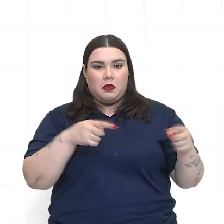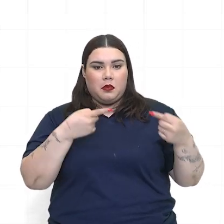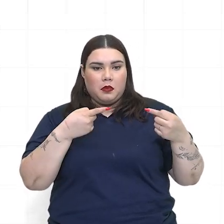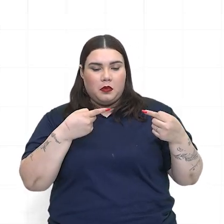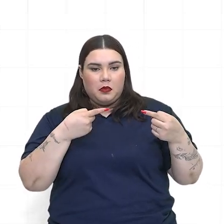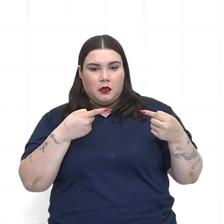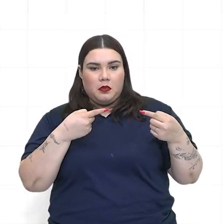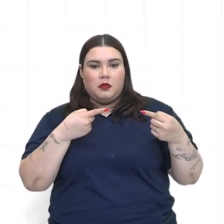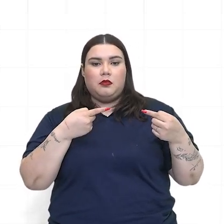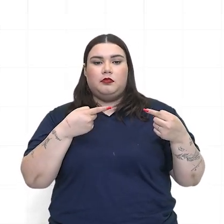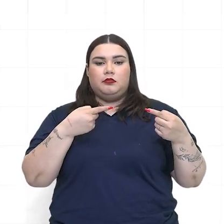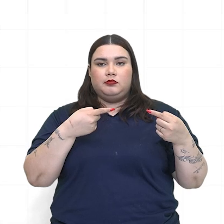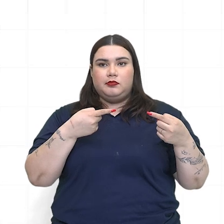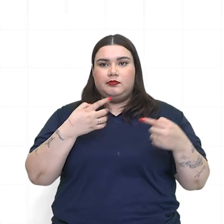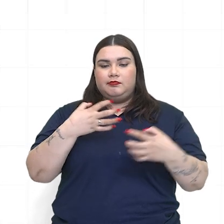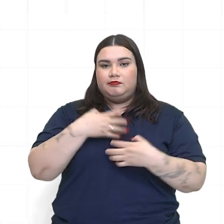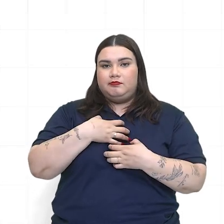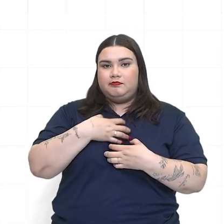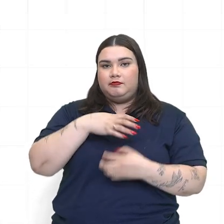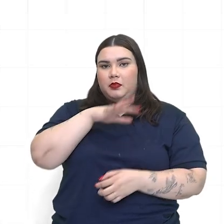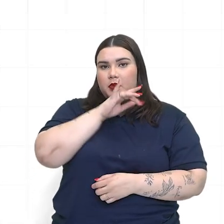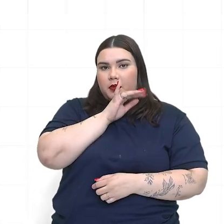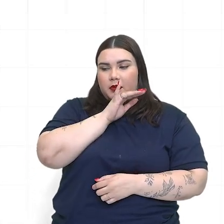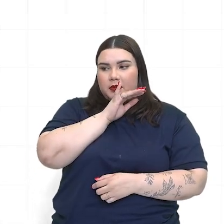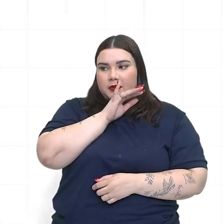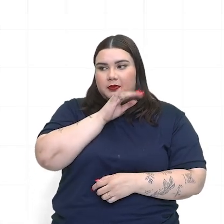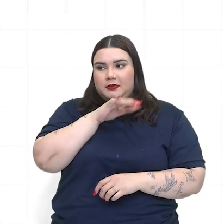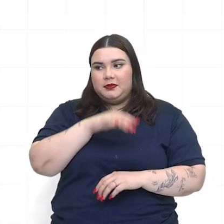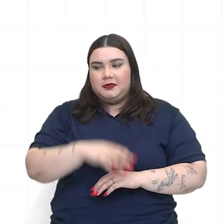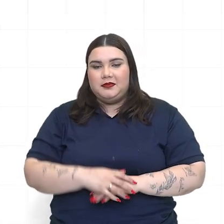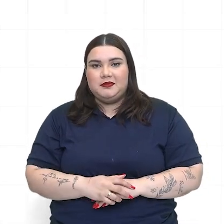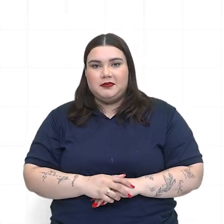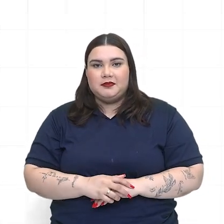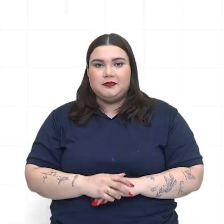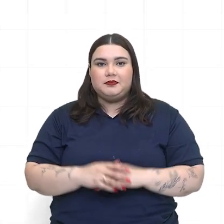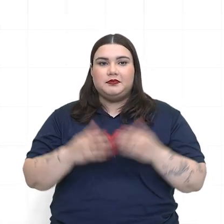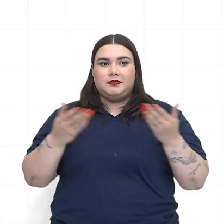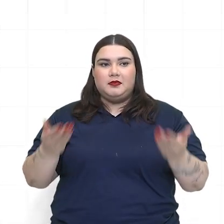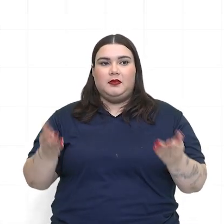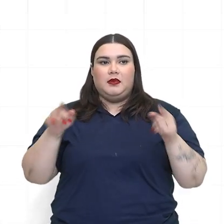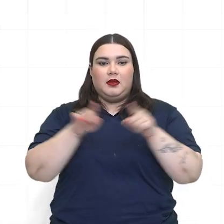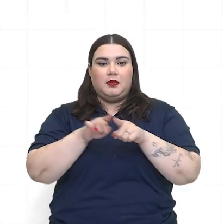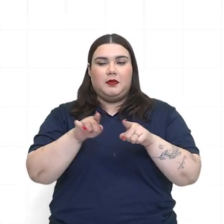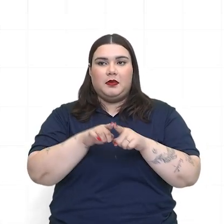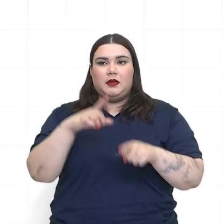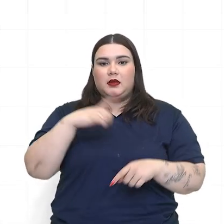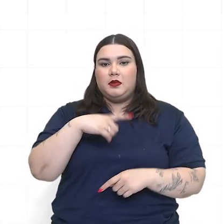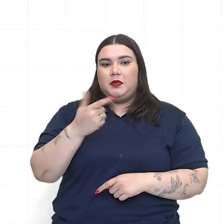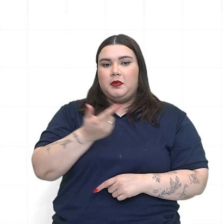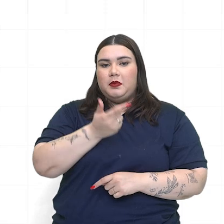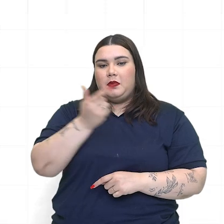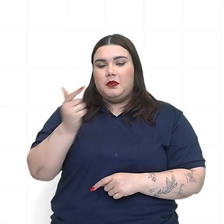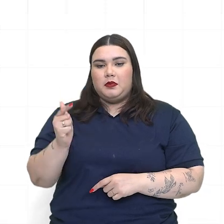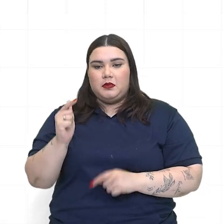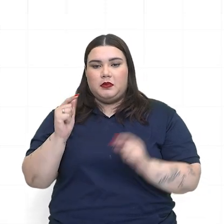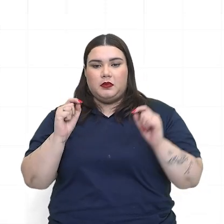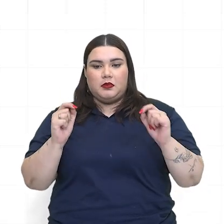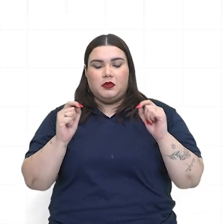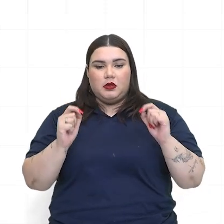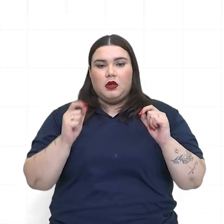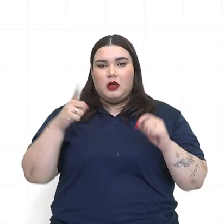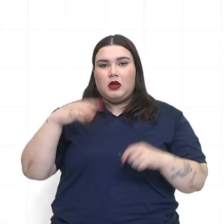se você fosse feito, lhe causaria dor. Também temos um outro pensamento, que é um